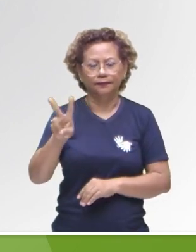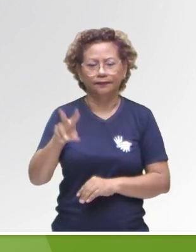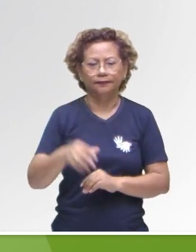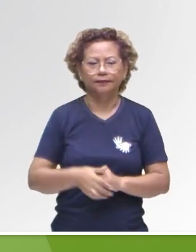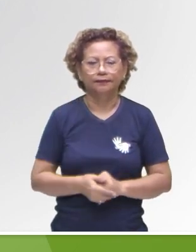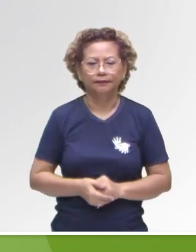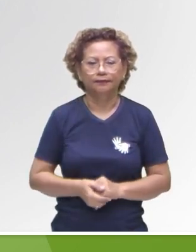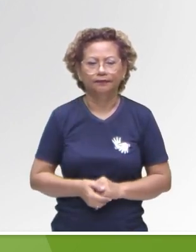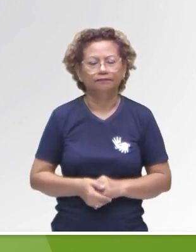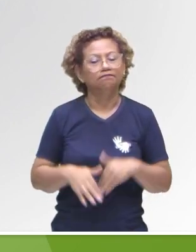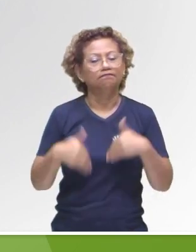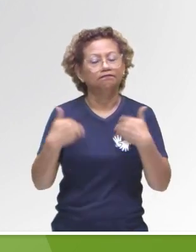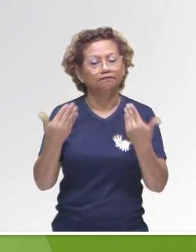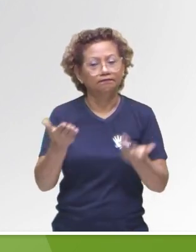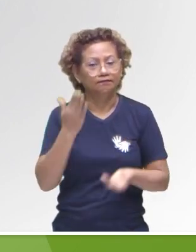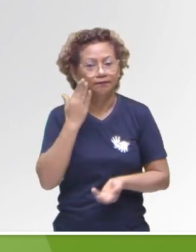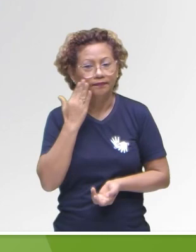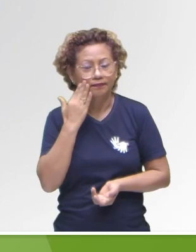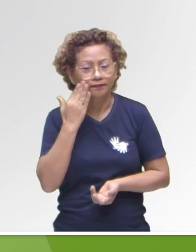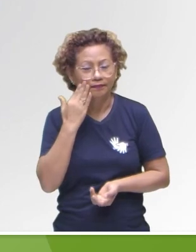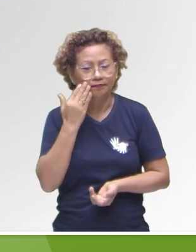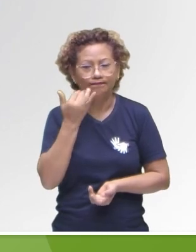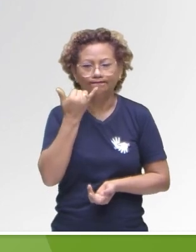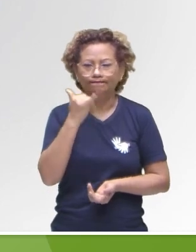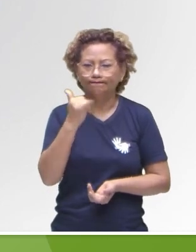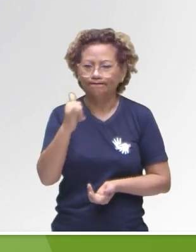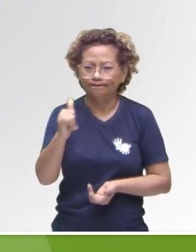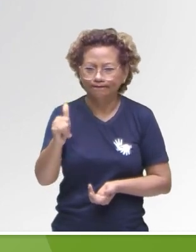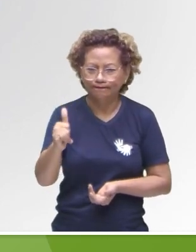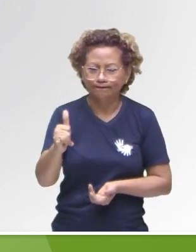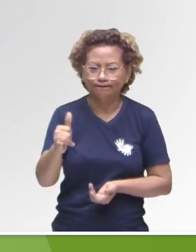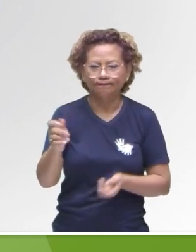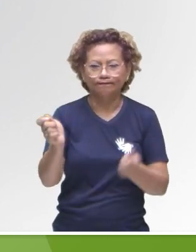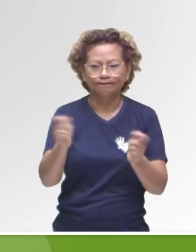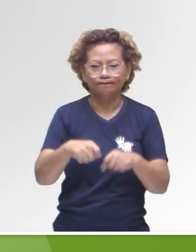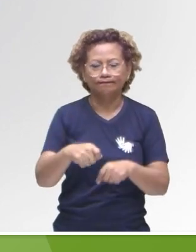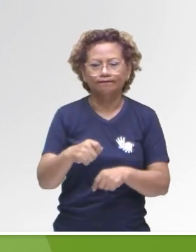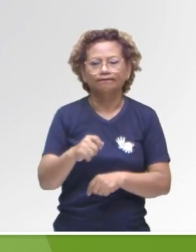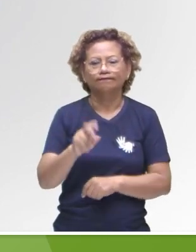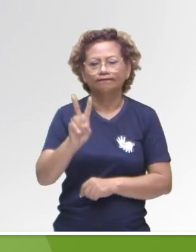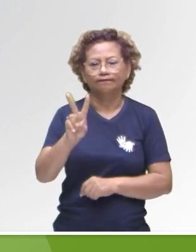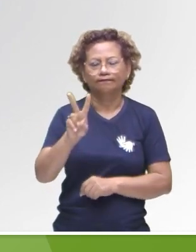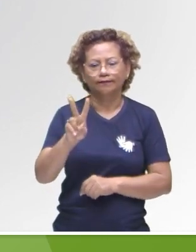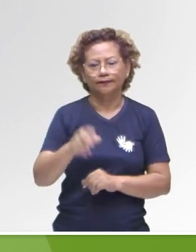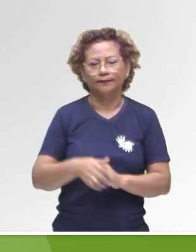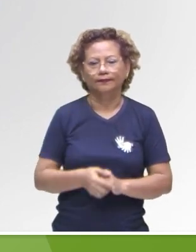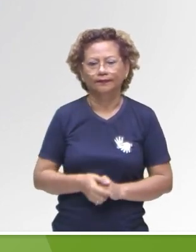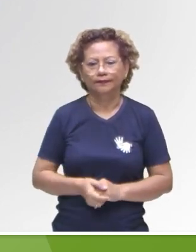Muito bem, aí está a diferença de potencial no capacitor 2. Então, no capacitor 1 deve